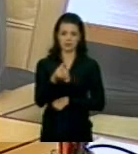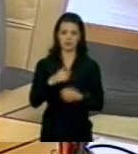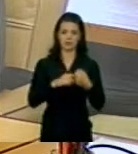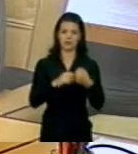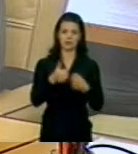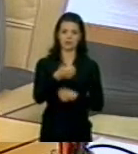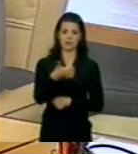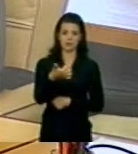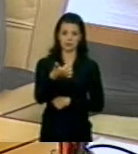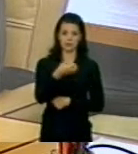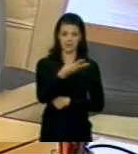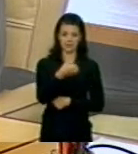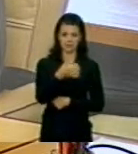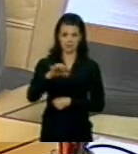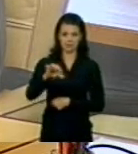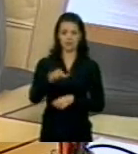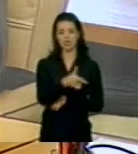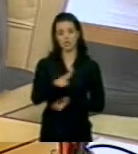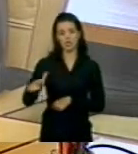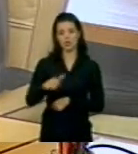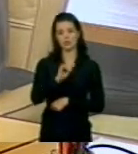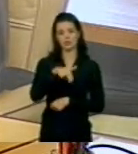319, bem como de seus demais incisos,